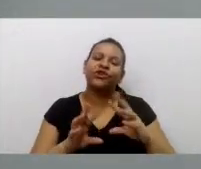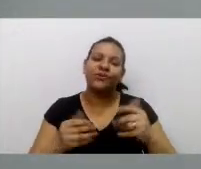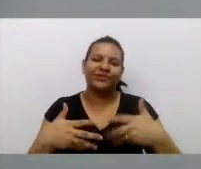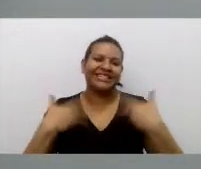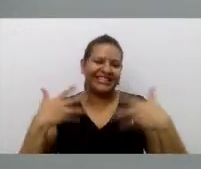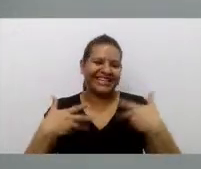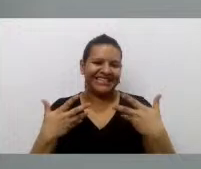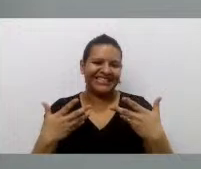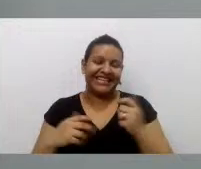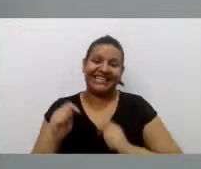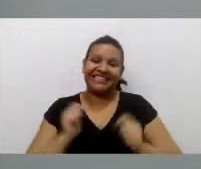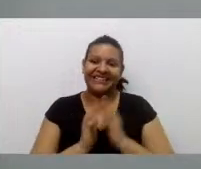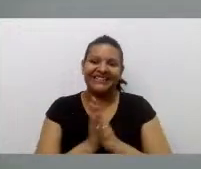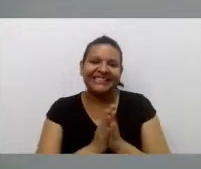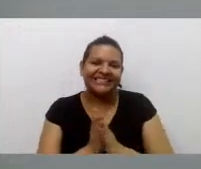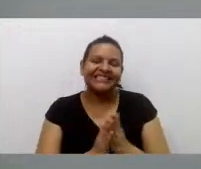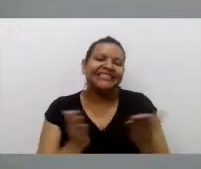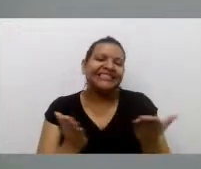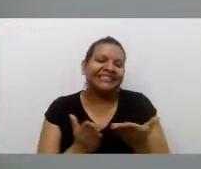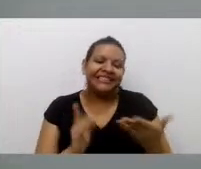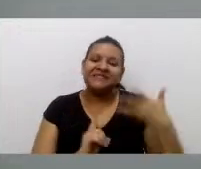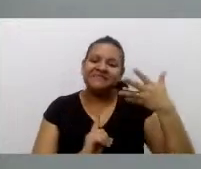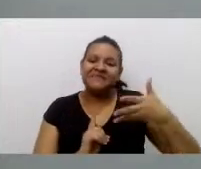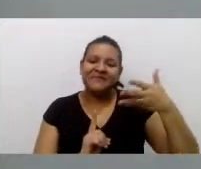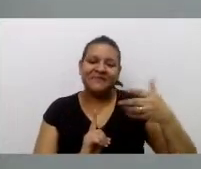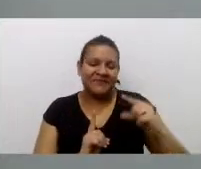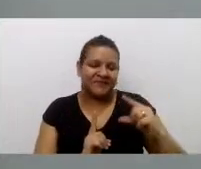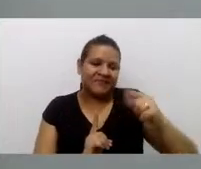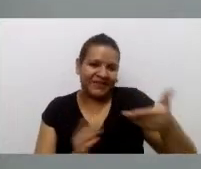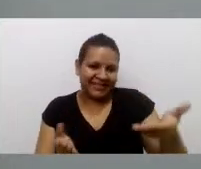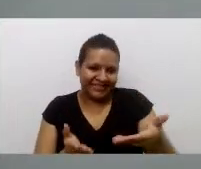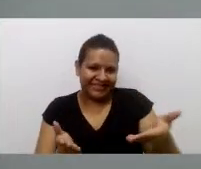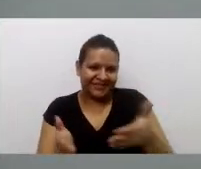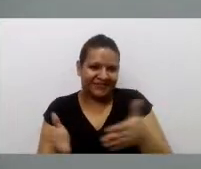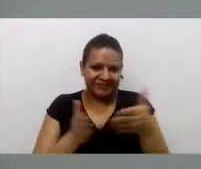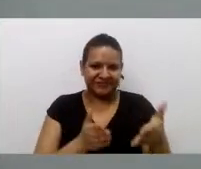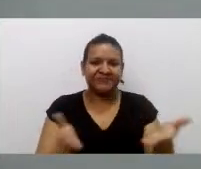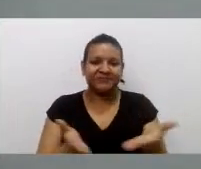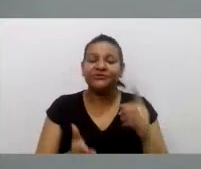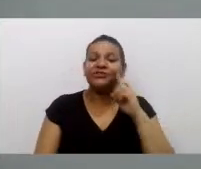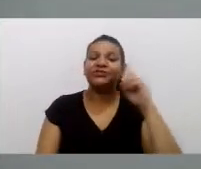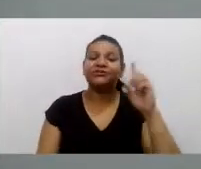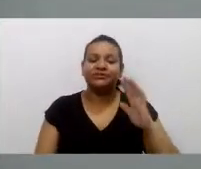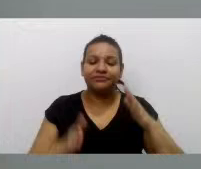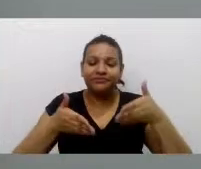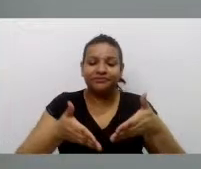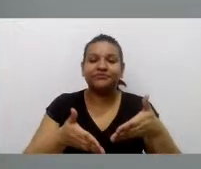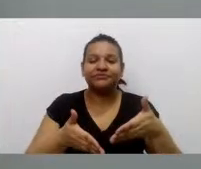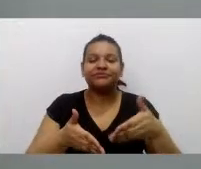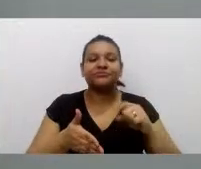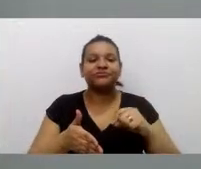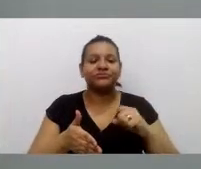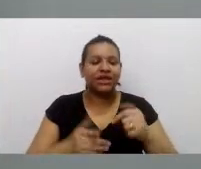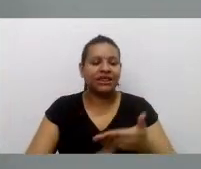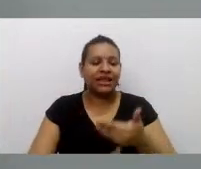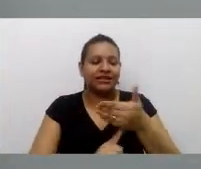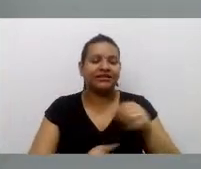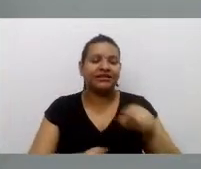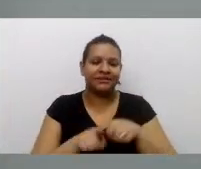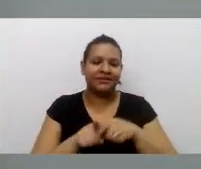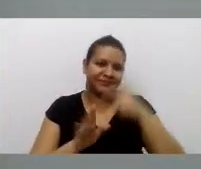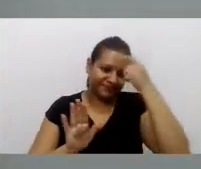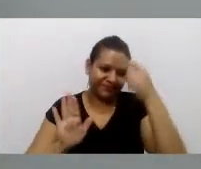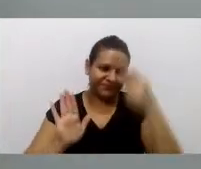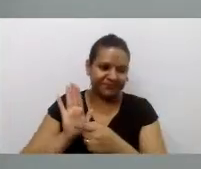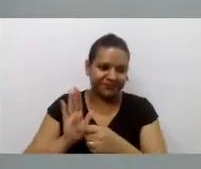contentes e ansiosos para essa próxima jornada que teremos no dia de hoje, focada em EdTech e inteligência artificial. No dia de